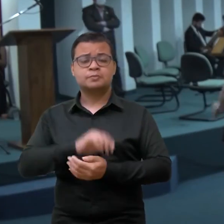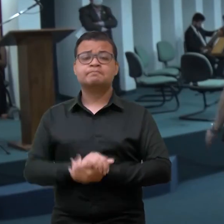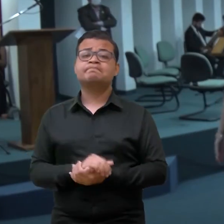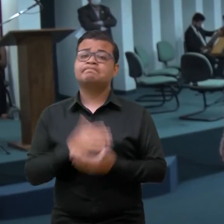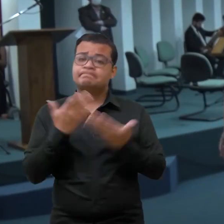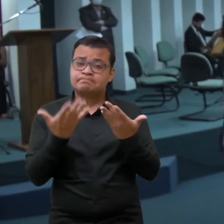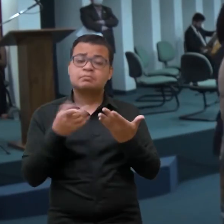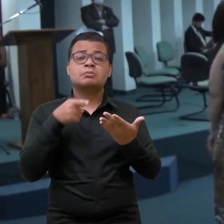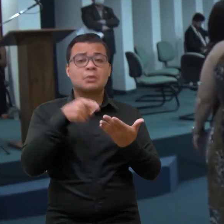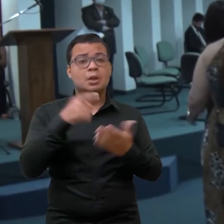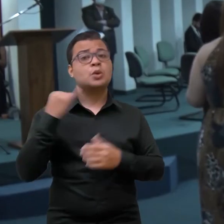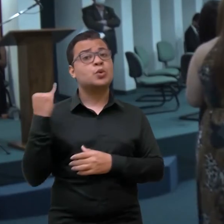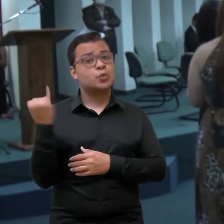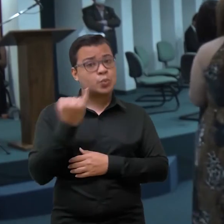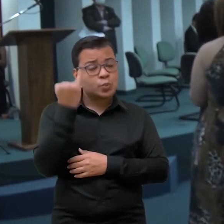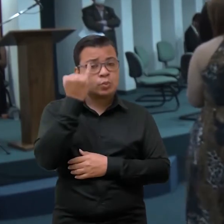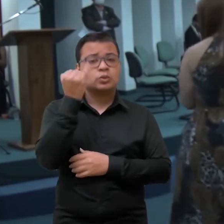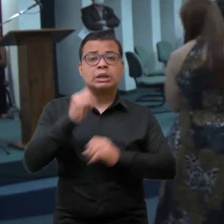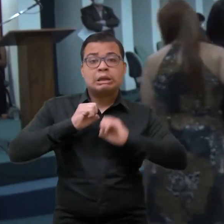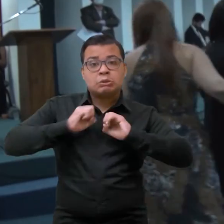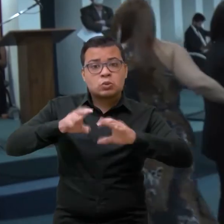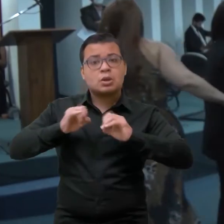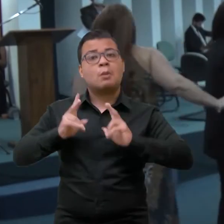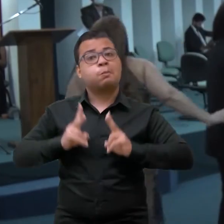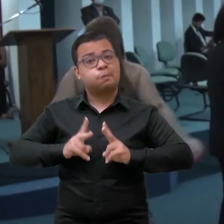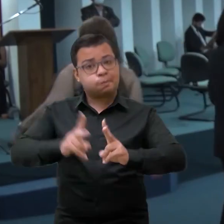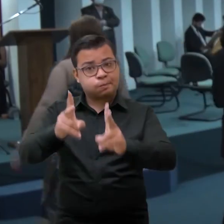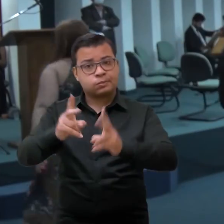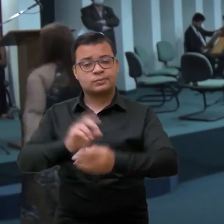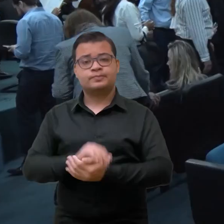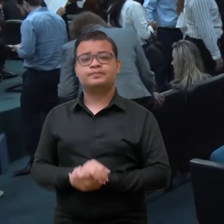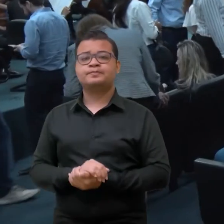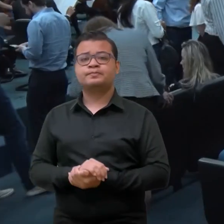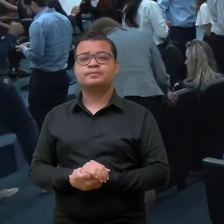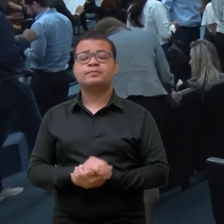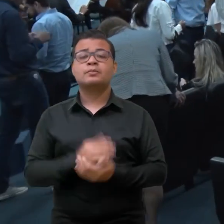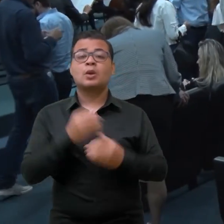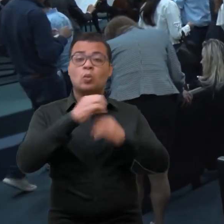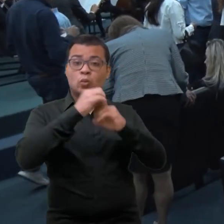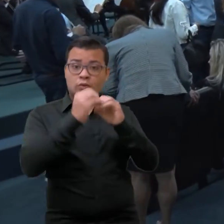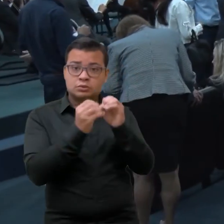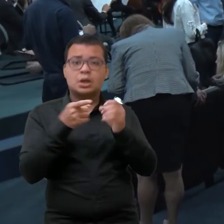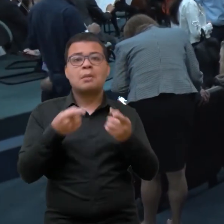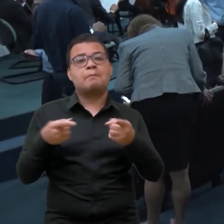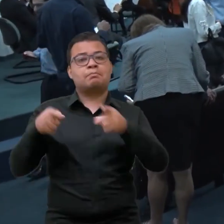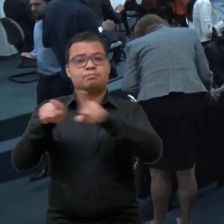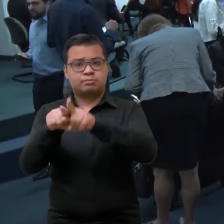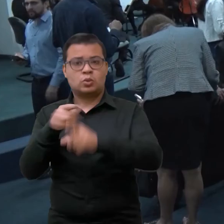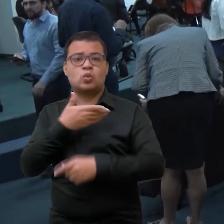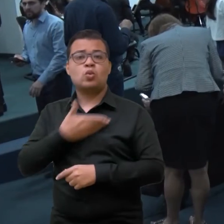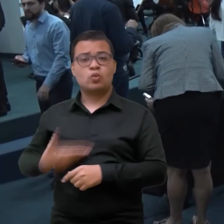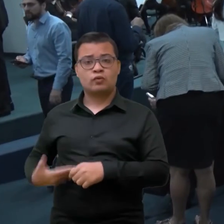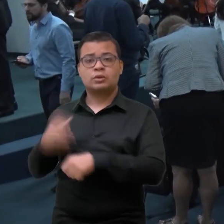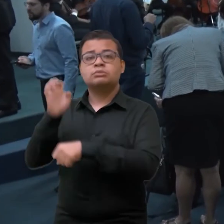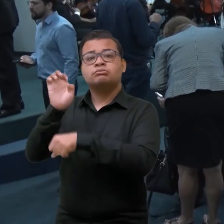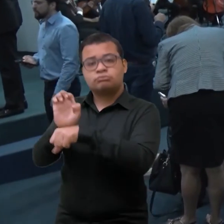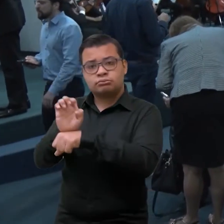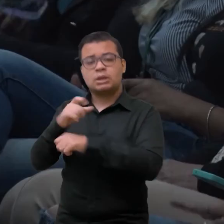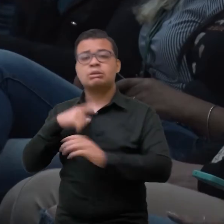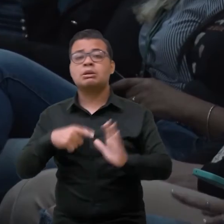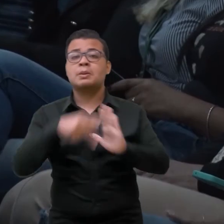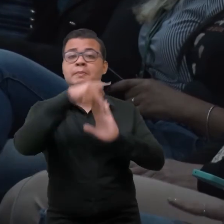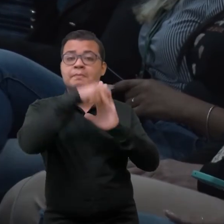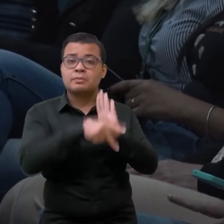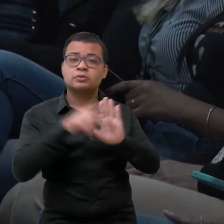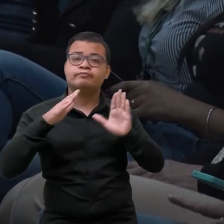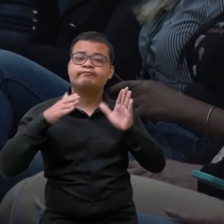salários melhores, né? Então essa é a importância de a gente ter uma educação contínua. A UFG é uma das parceiras do governo